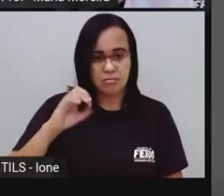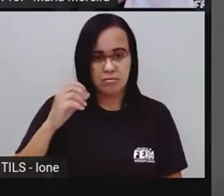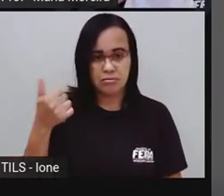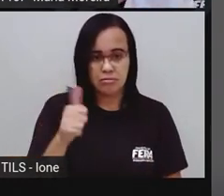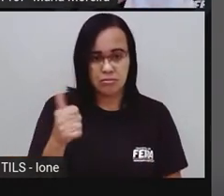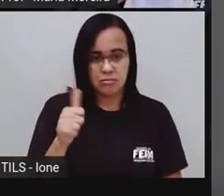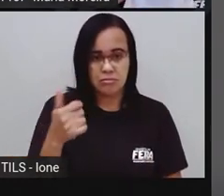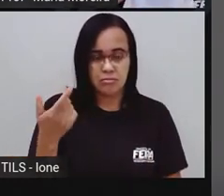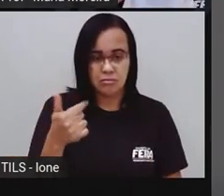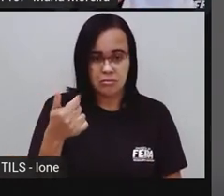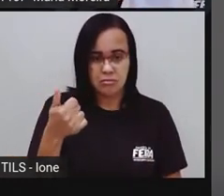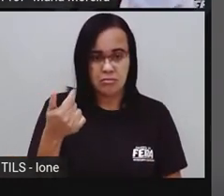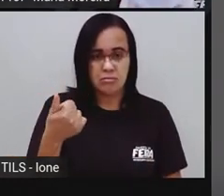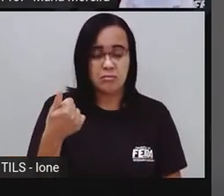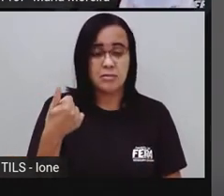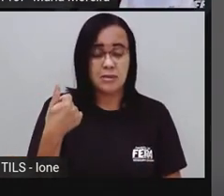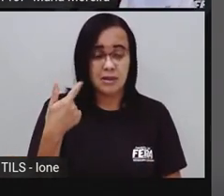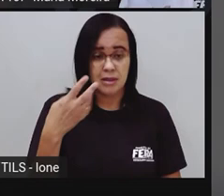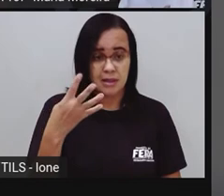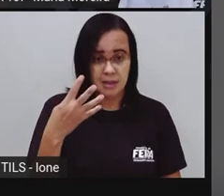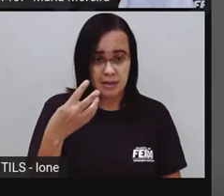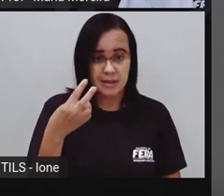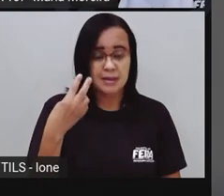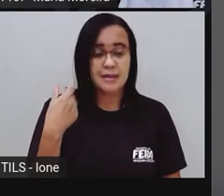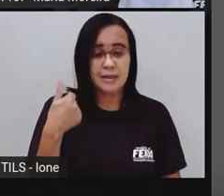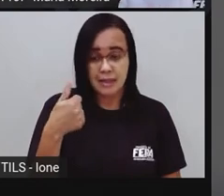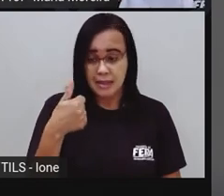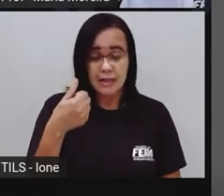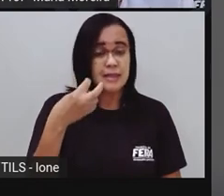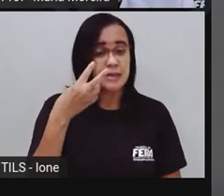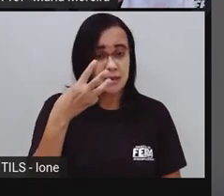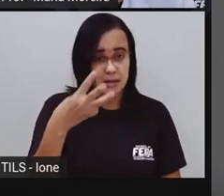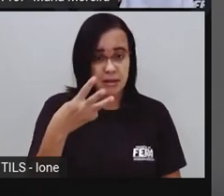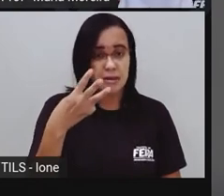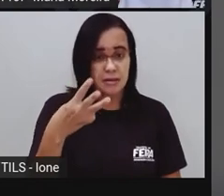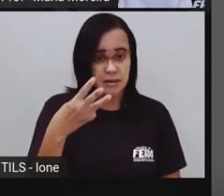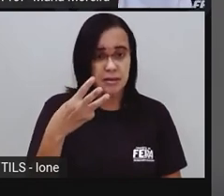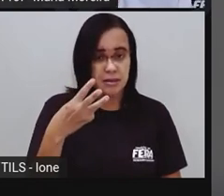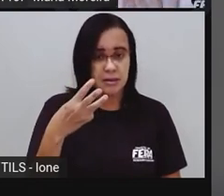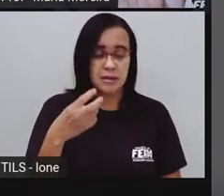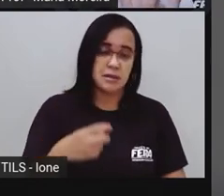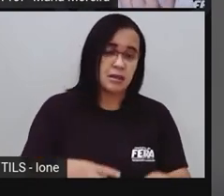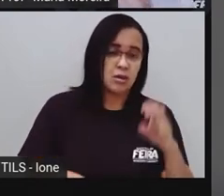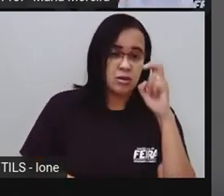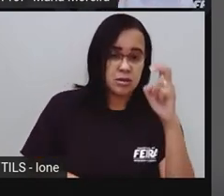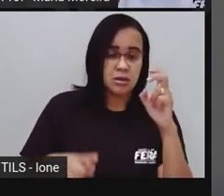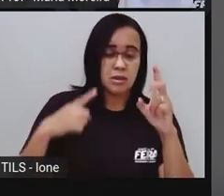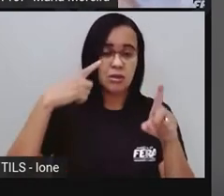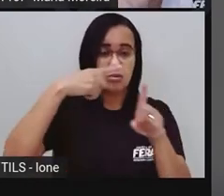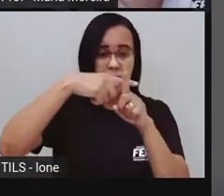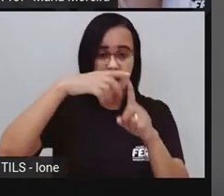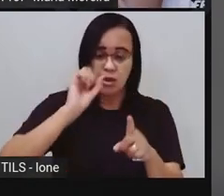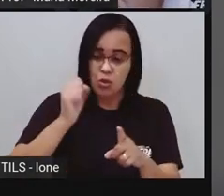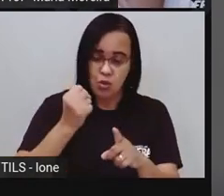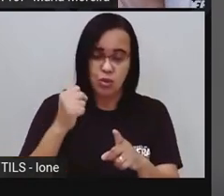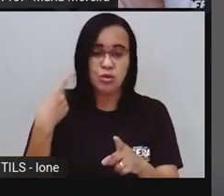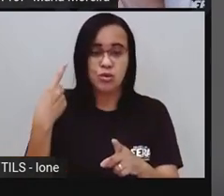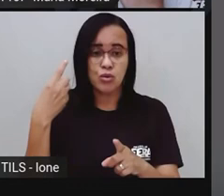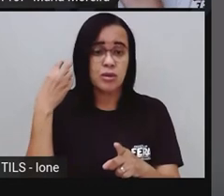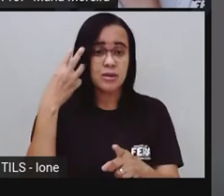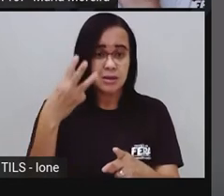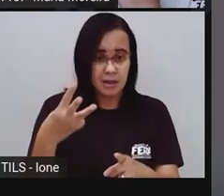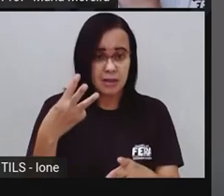dez onze doze treze treze né E já sabe que cinco mais oito deram 13 com mais 10